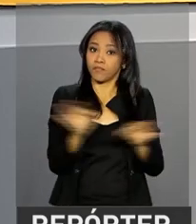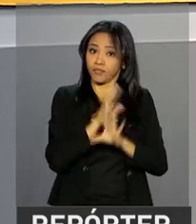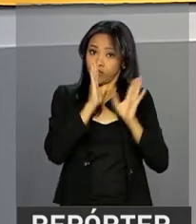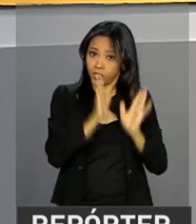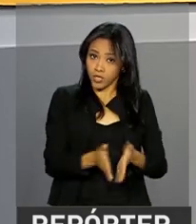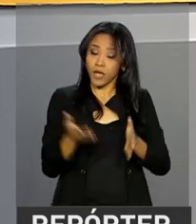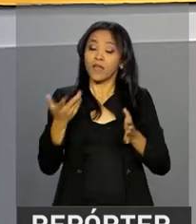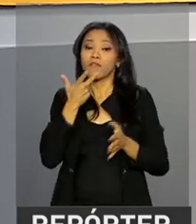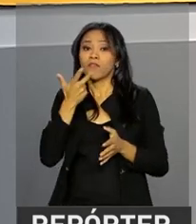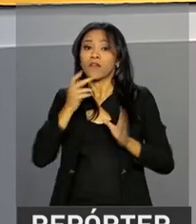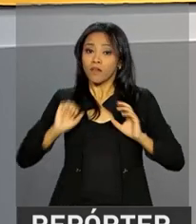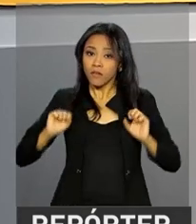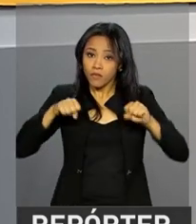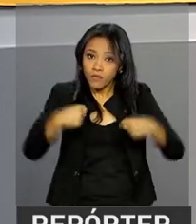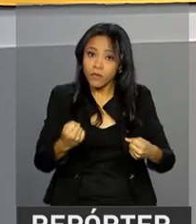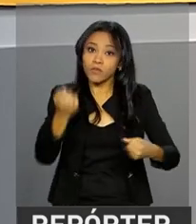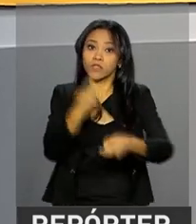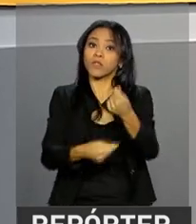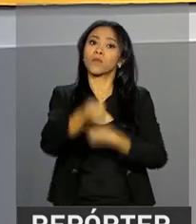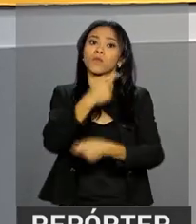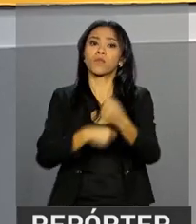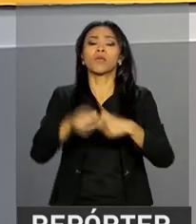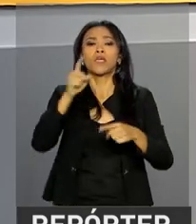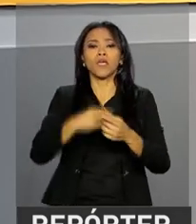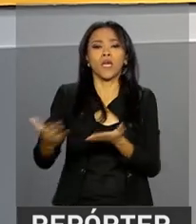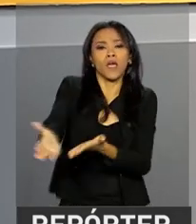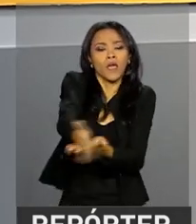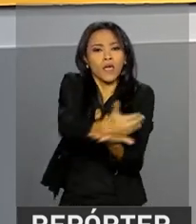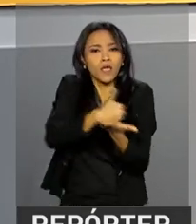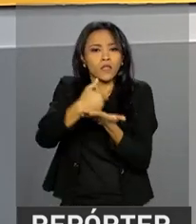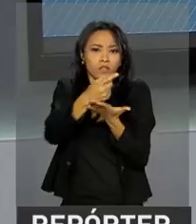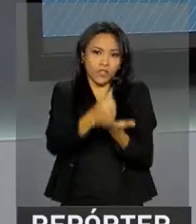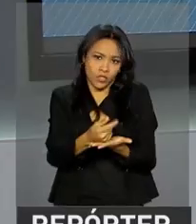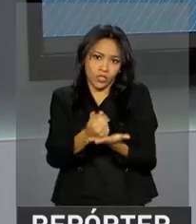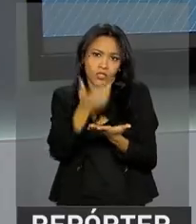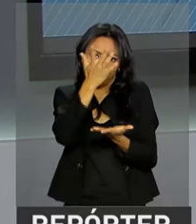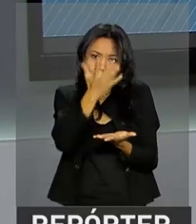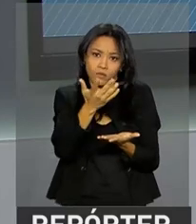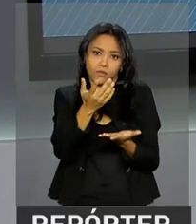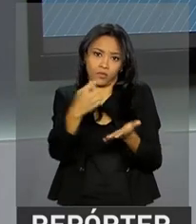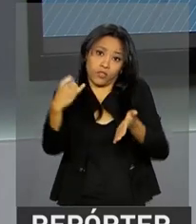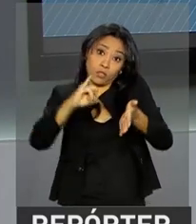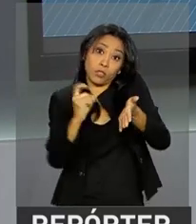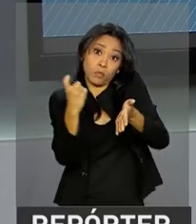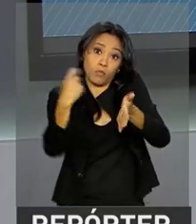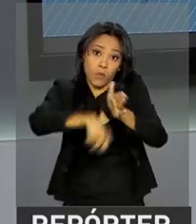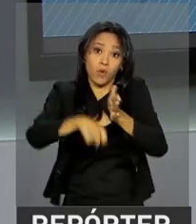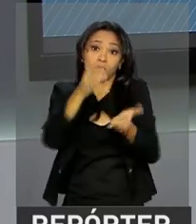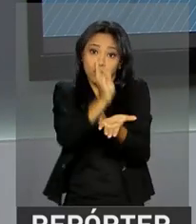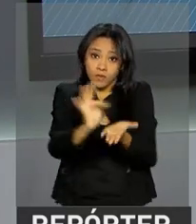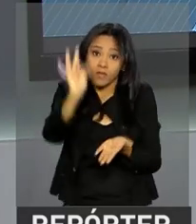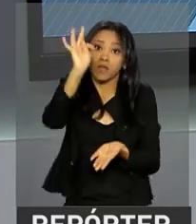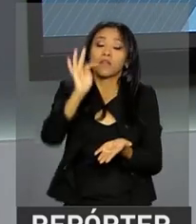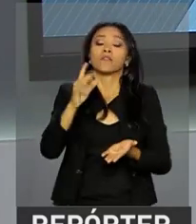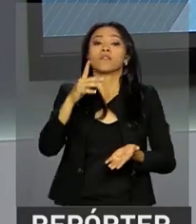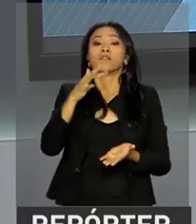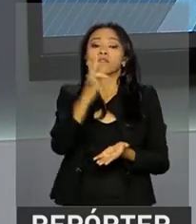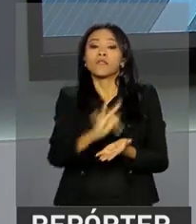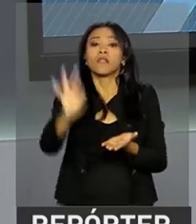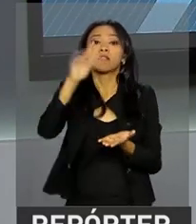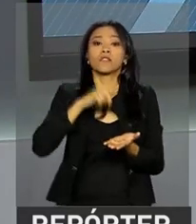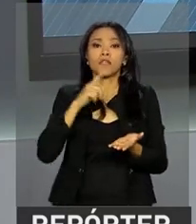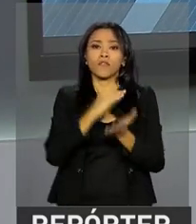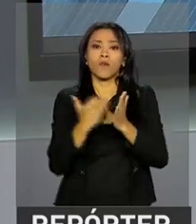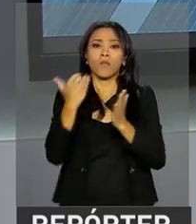a melhora na economia, que é o aumento da arrecadação de tributos federais. Em agosto deste ano, houve um crescimento de